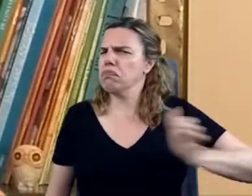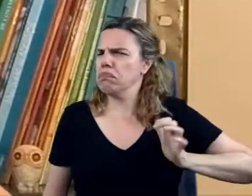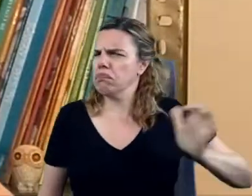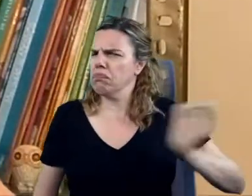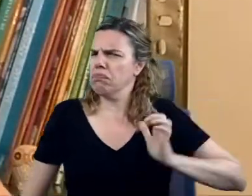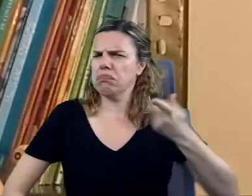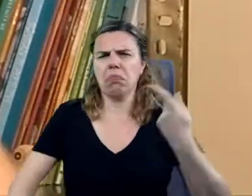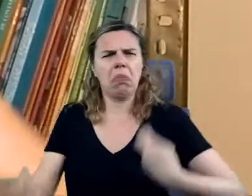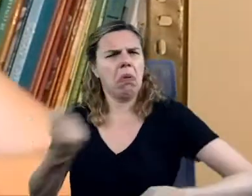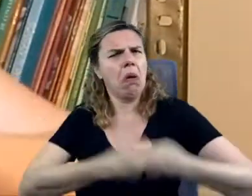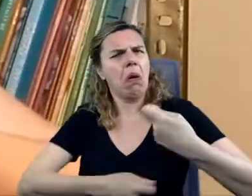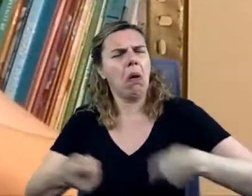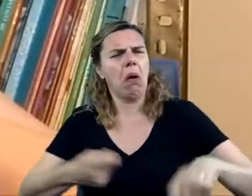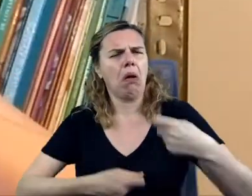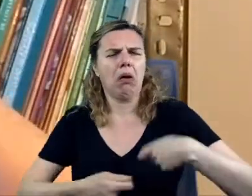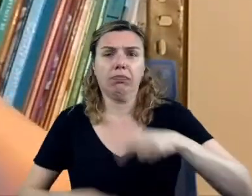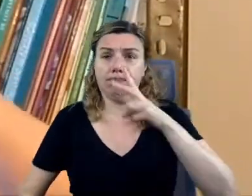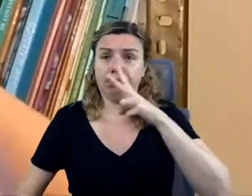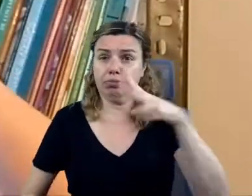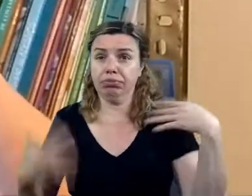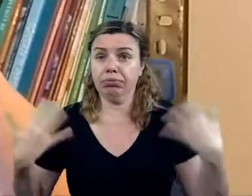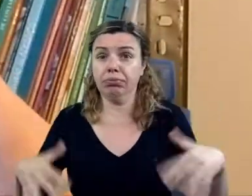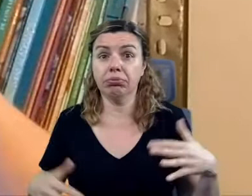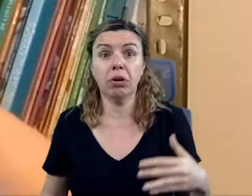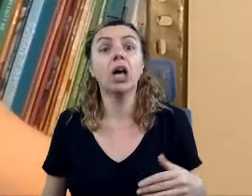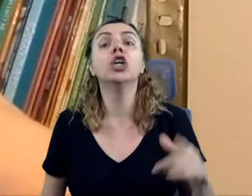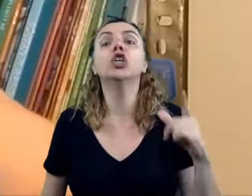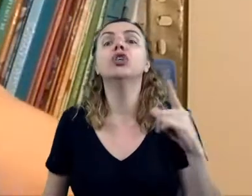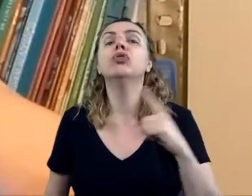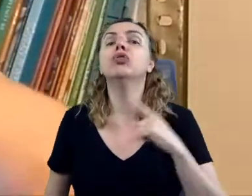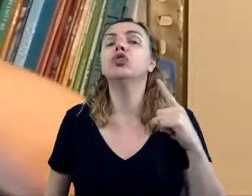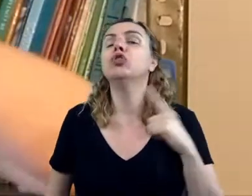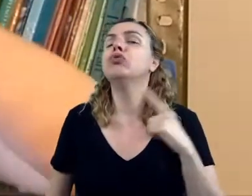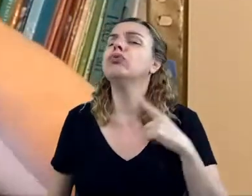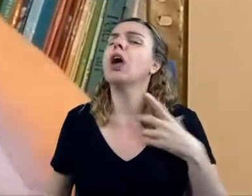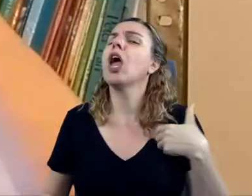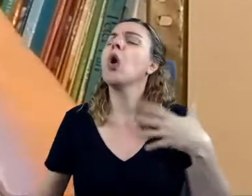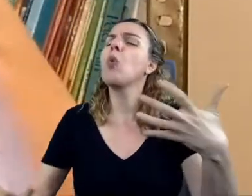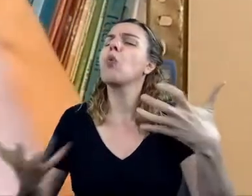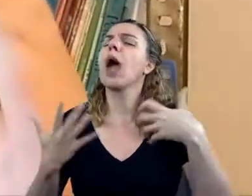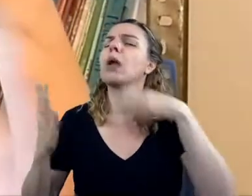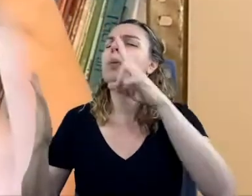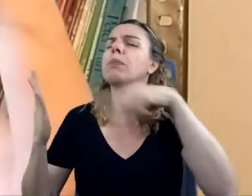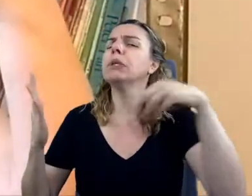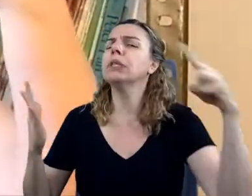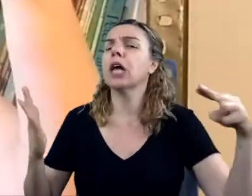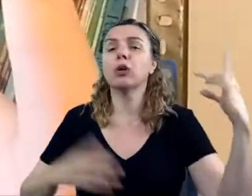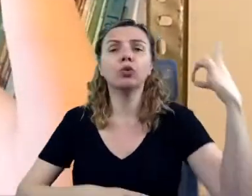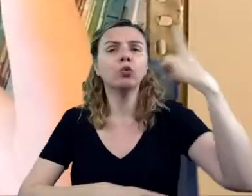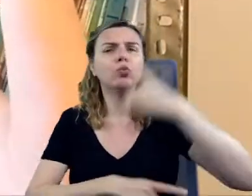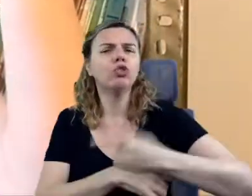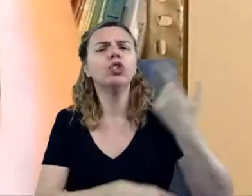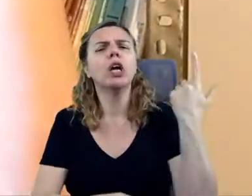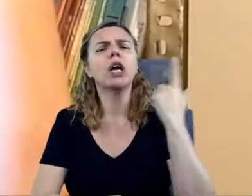de negócios, um multimilionário. Fez Gabriel pintar-lhe sua melhor lembrança,